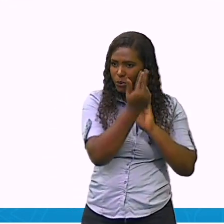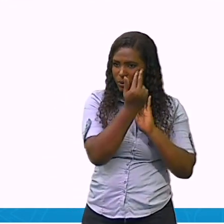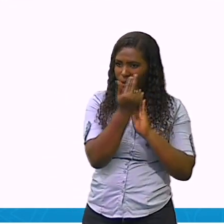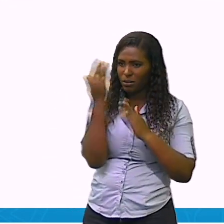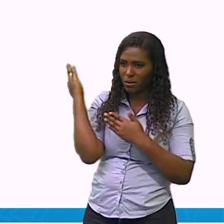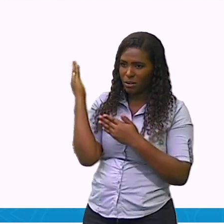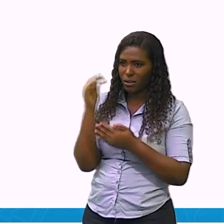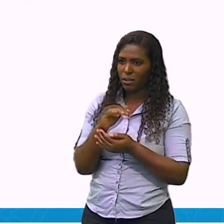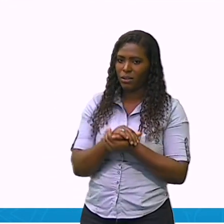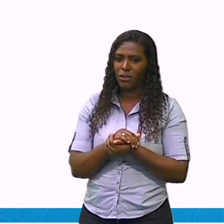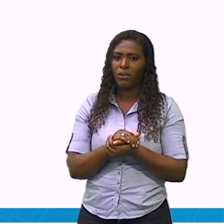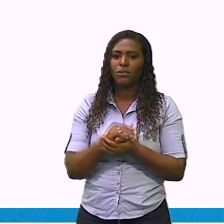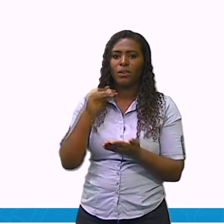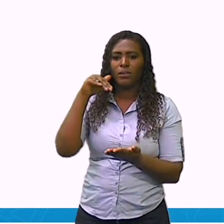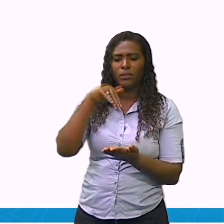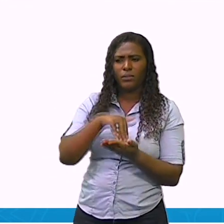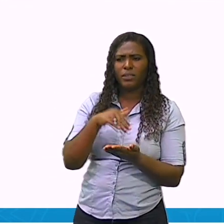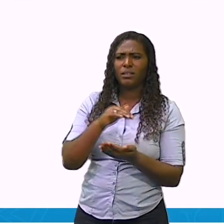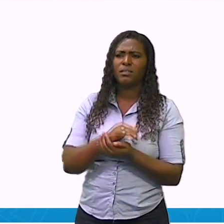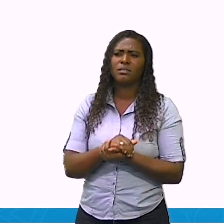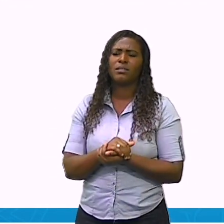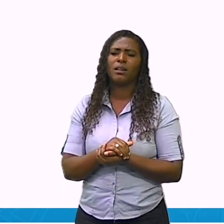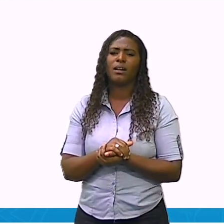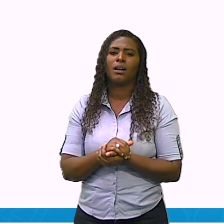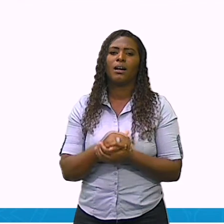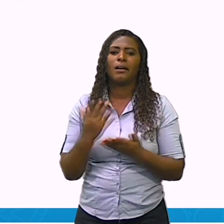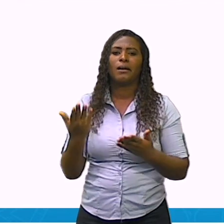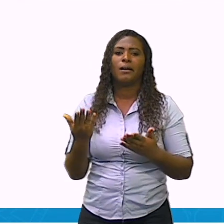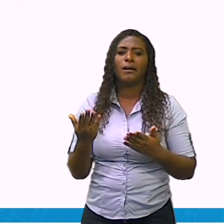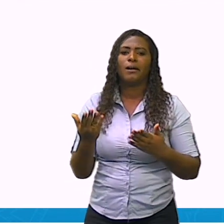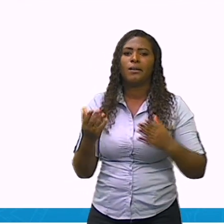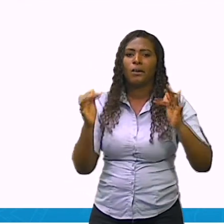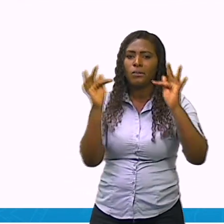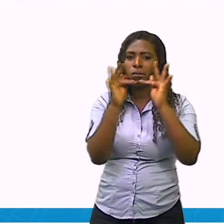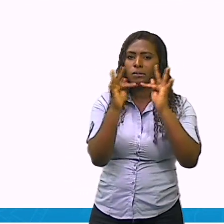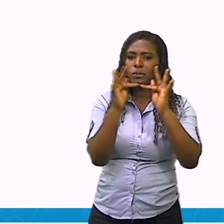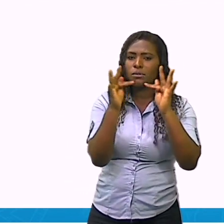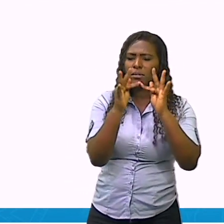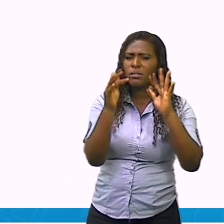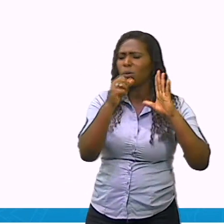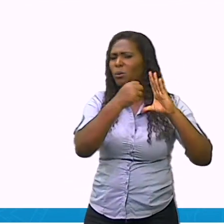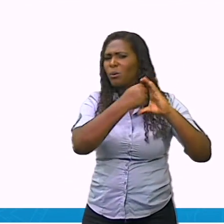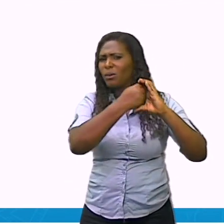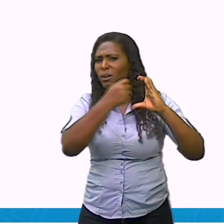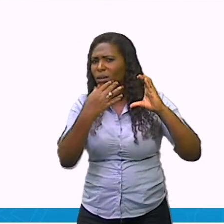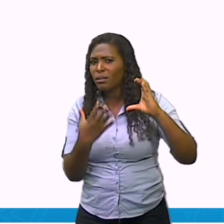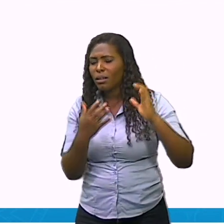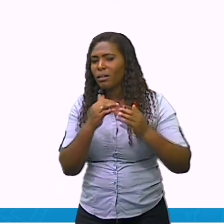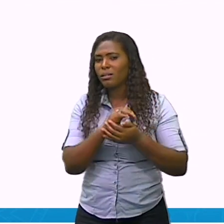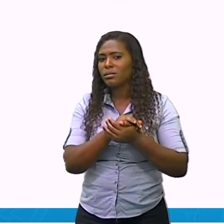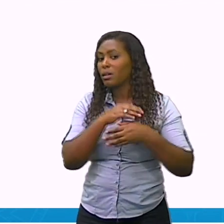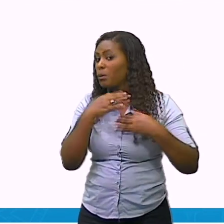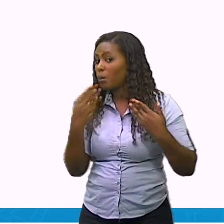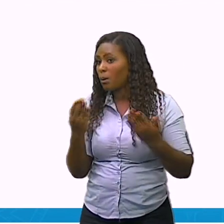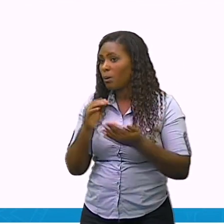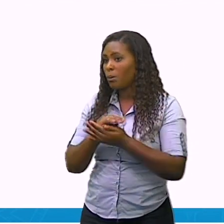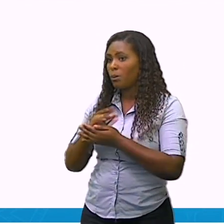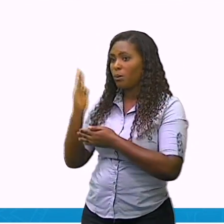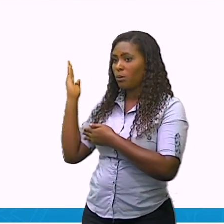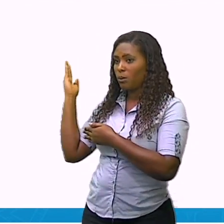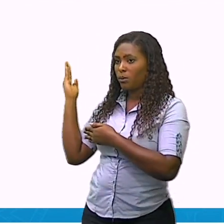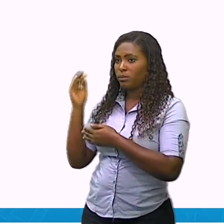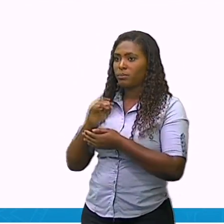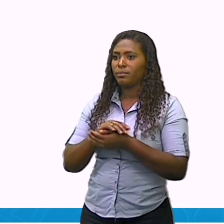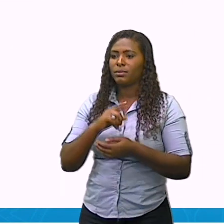nós vamos finalizar. Quais elementos de uma função? Presta bastante atenção. Nós